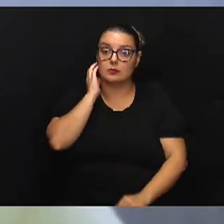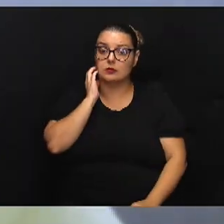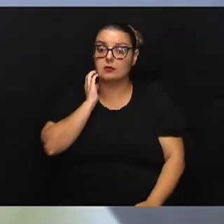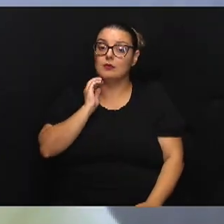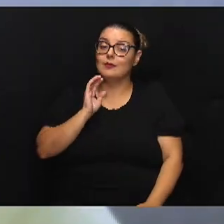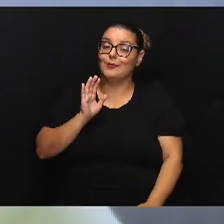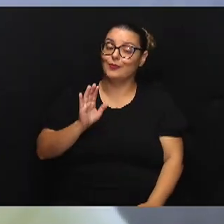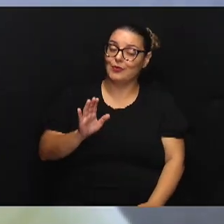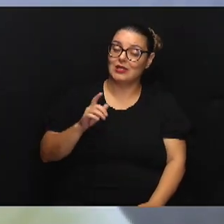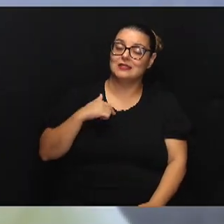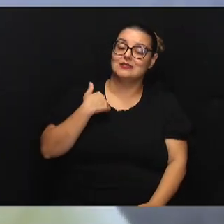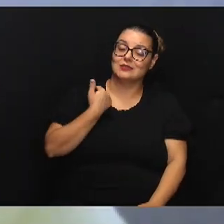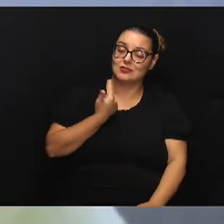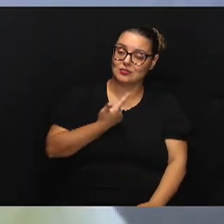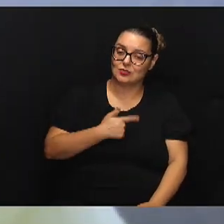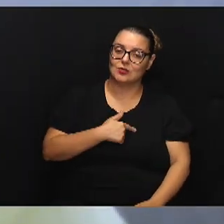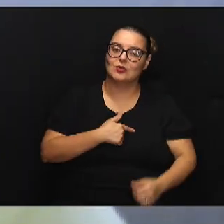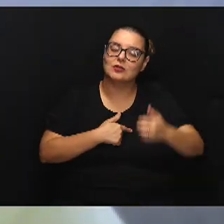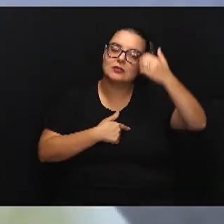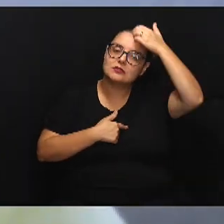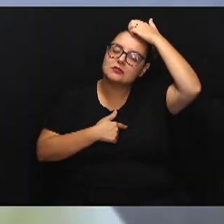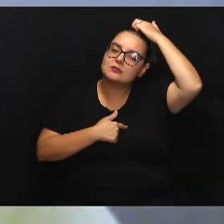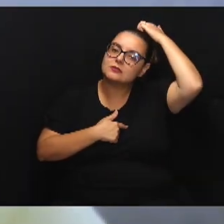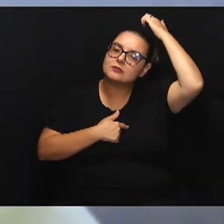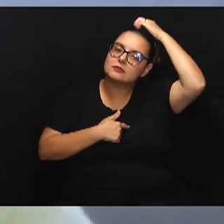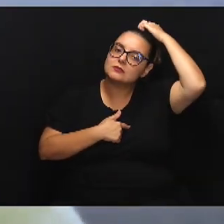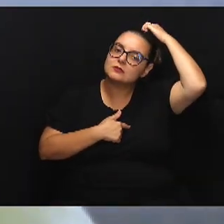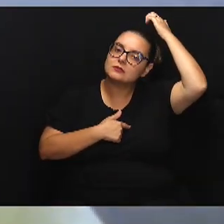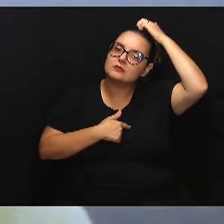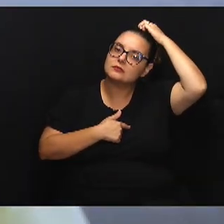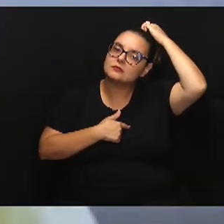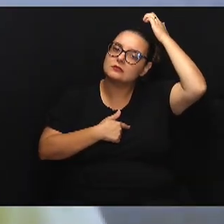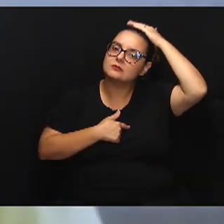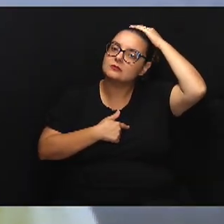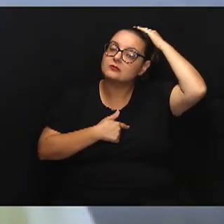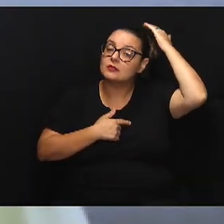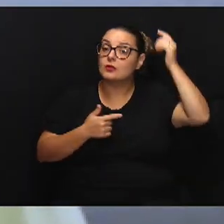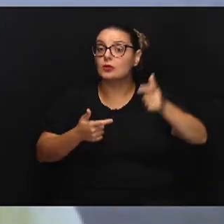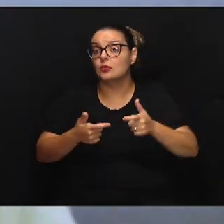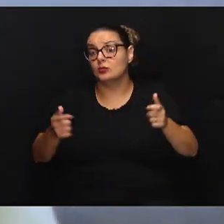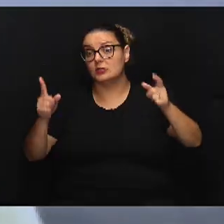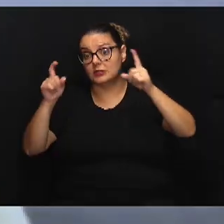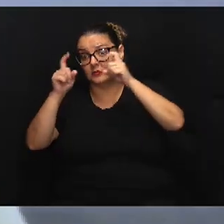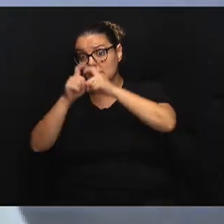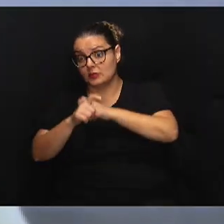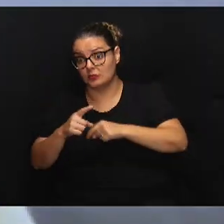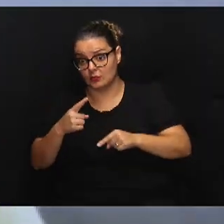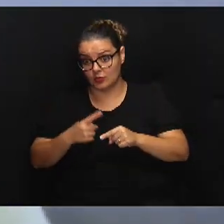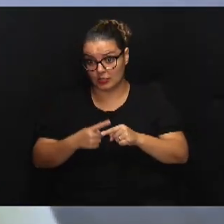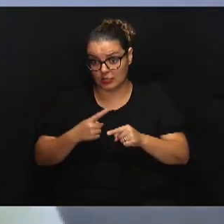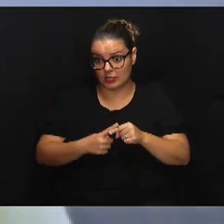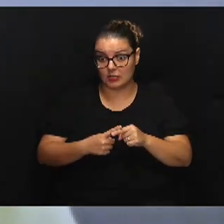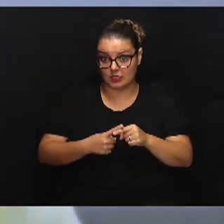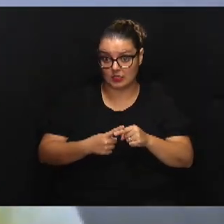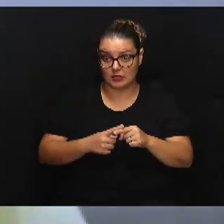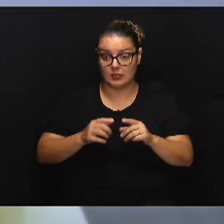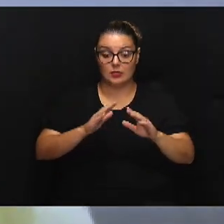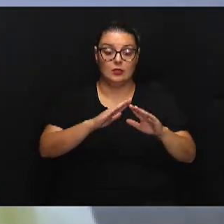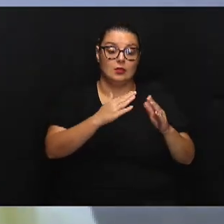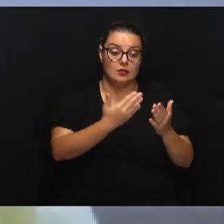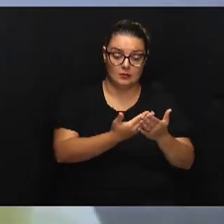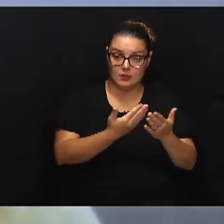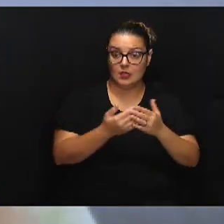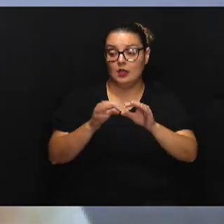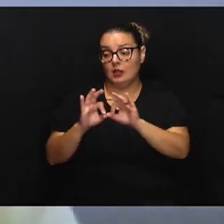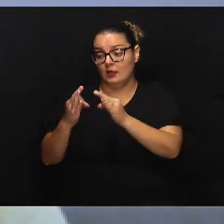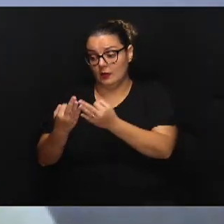ainda nós estamos realmente com um grande desafio, porque nós temos que haver escola, família